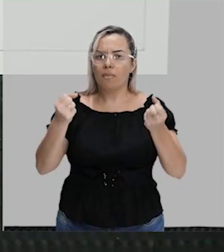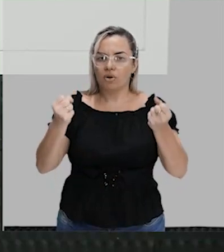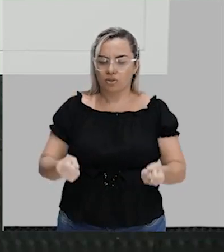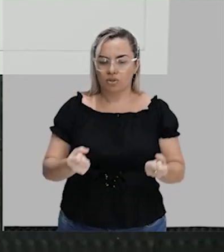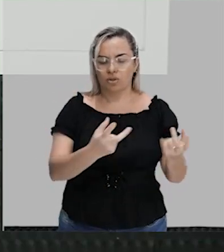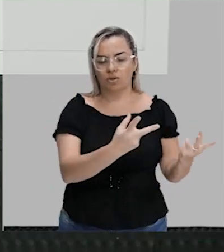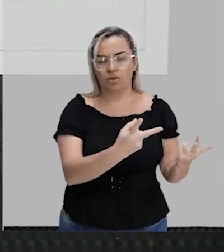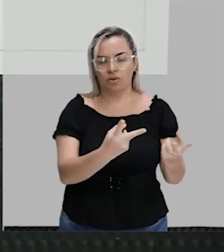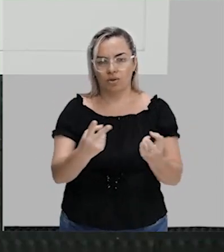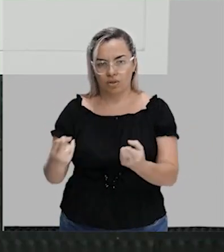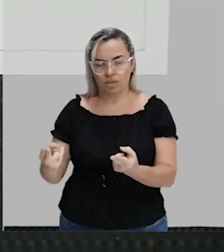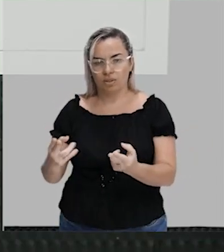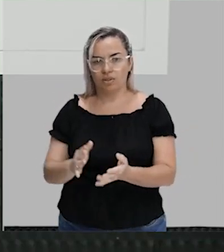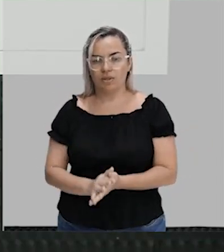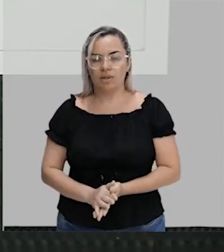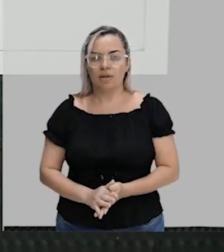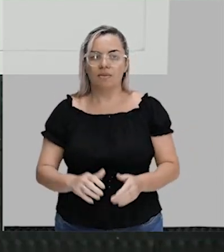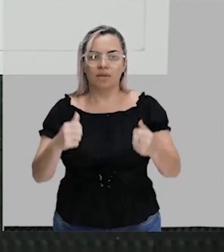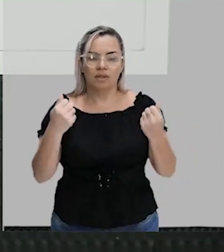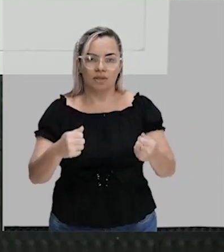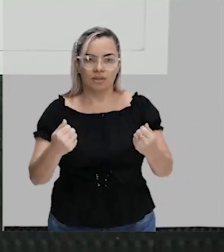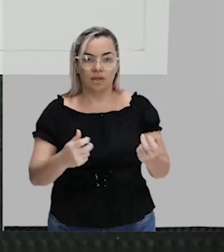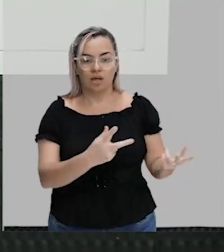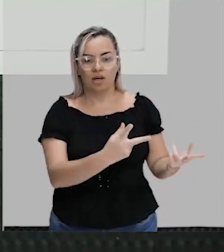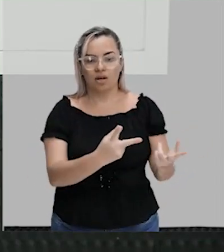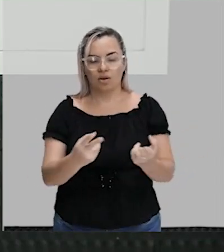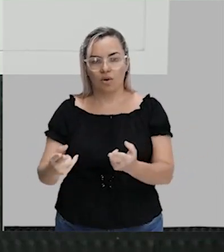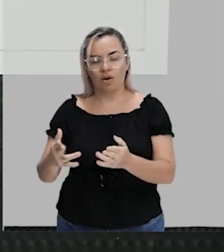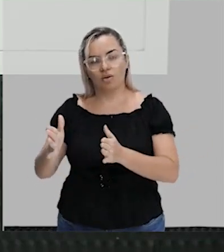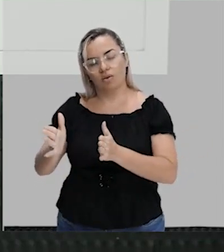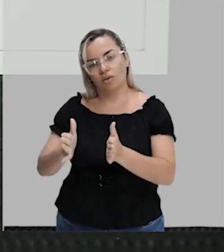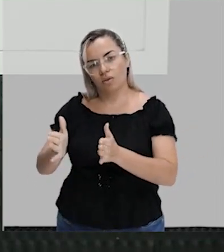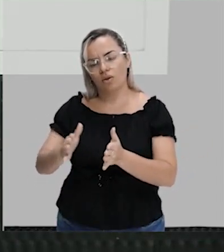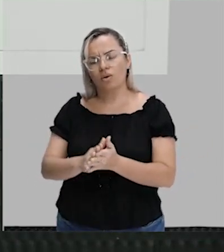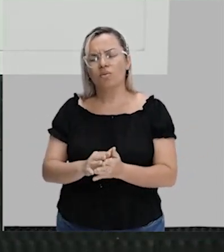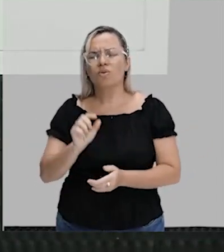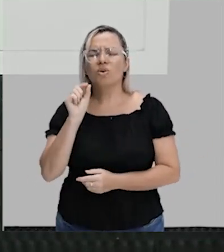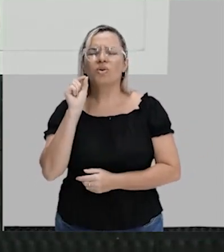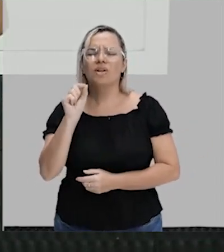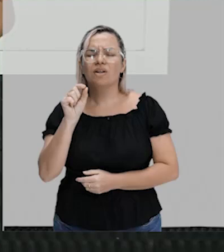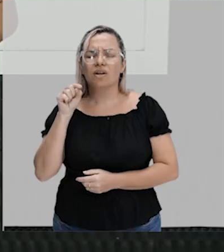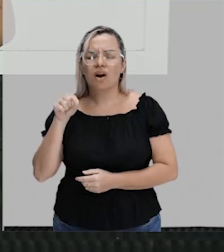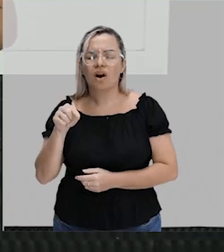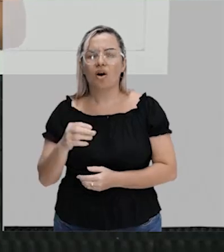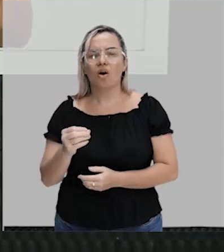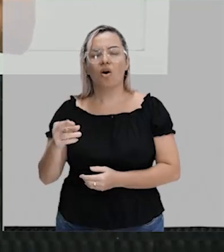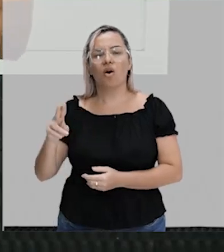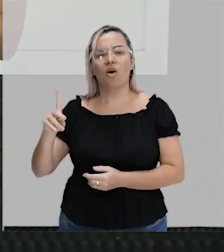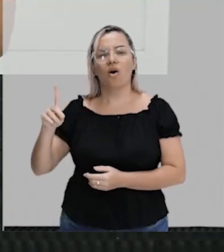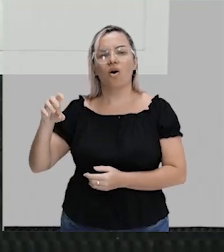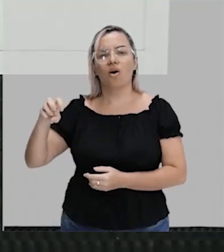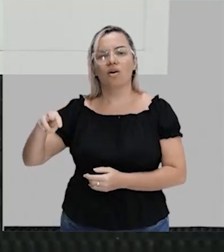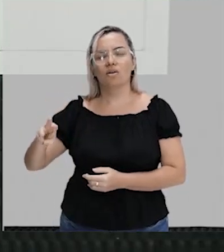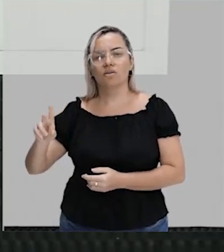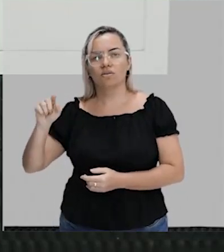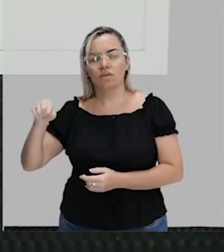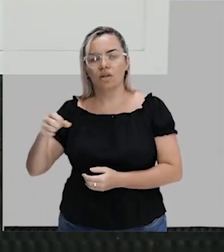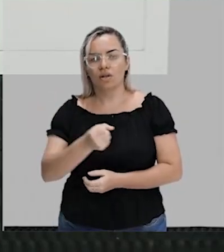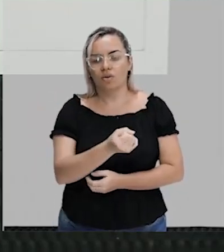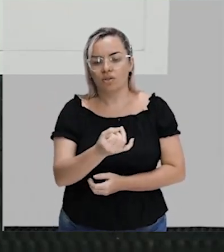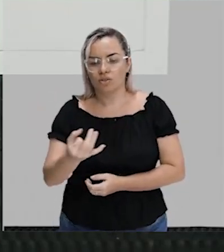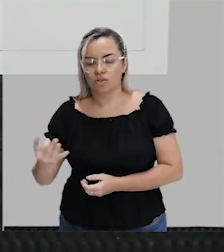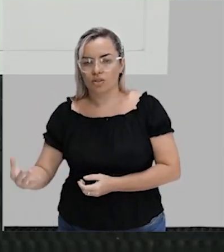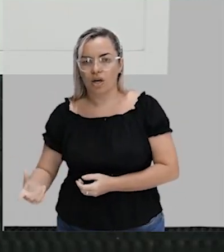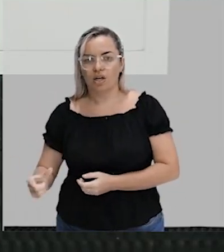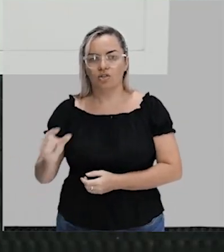a outra se ela tiver a mesma ordem o que que é ordem mesmo galera O que que é uma ordem de uma matriz a ordem é a quantidade de